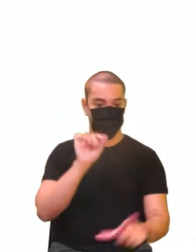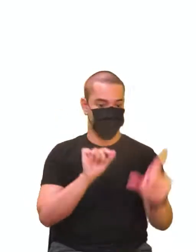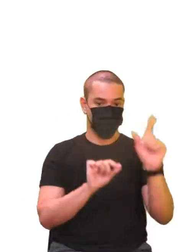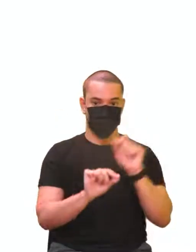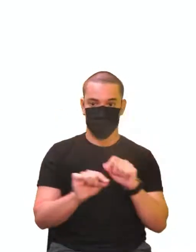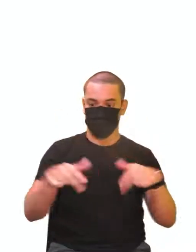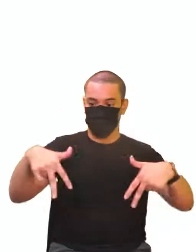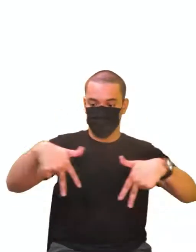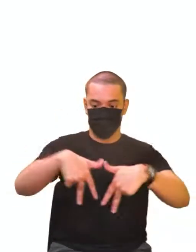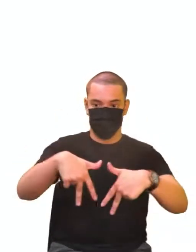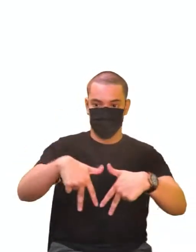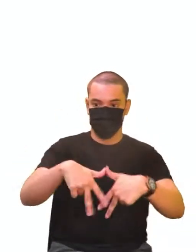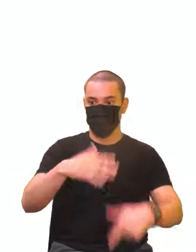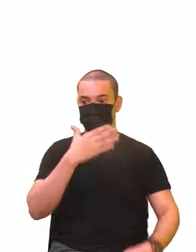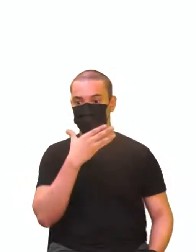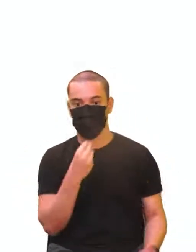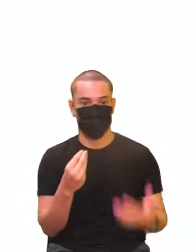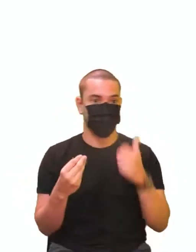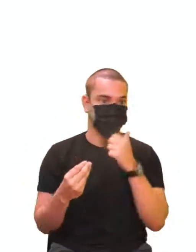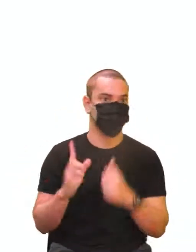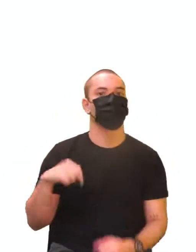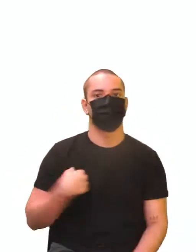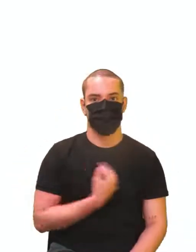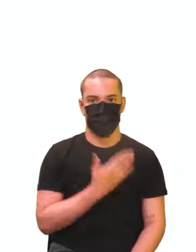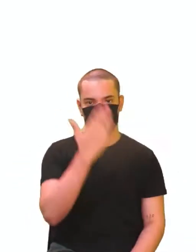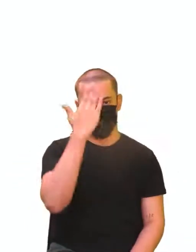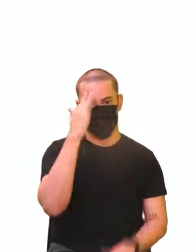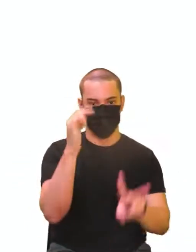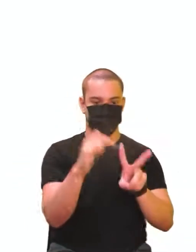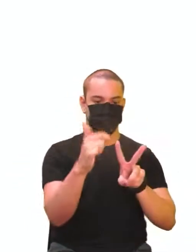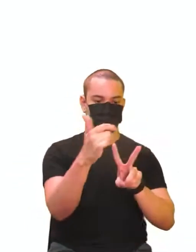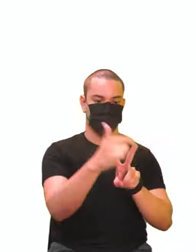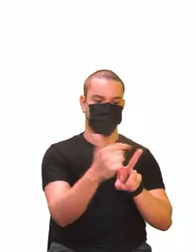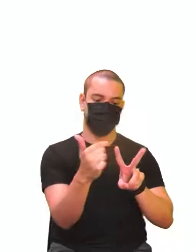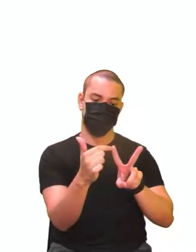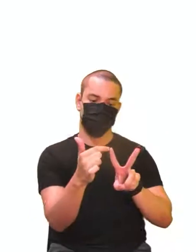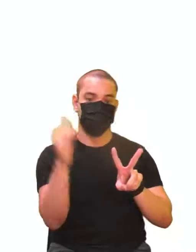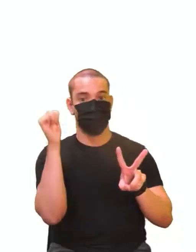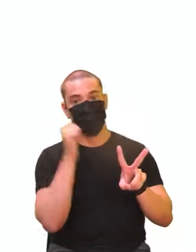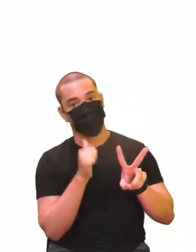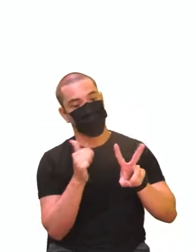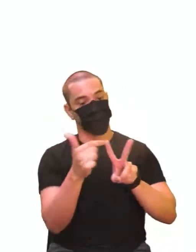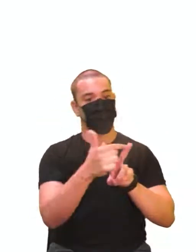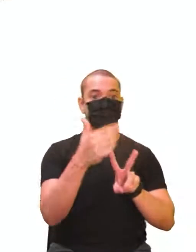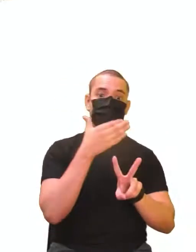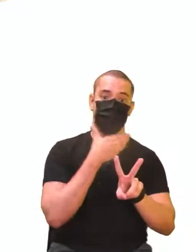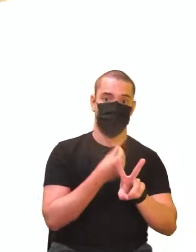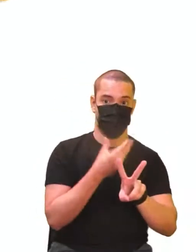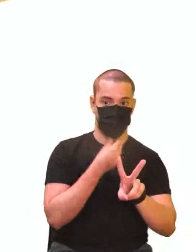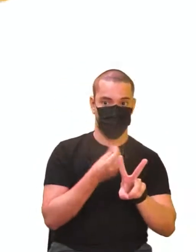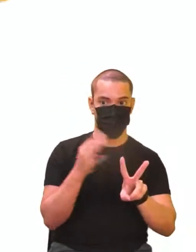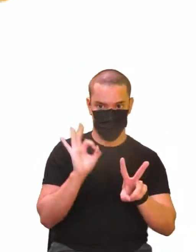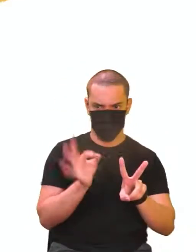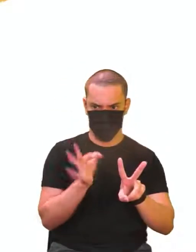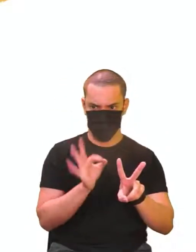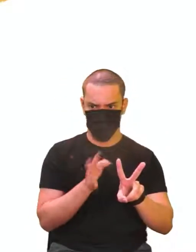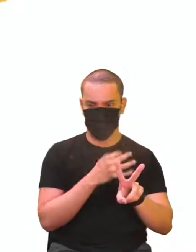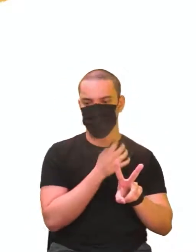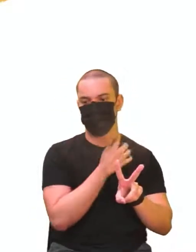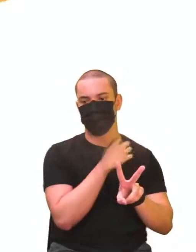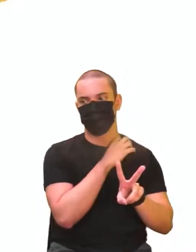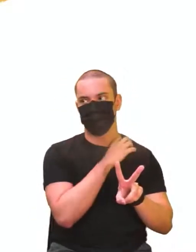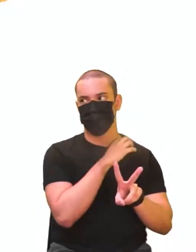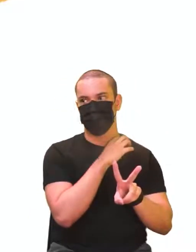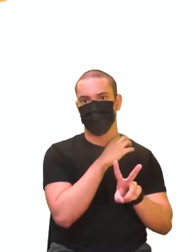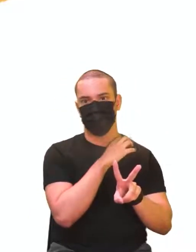sexo. Então a gente sabe que a espécie humana tem o sexo masculino e o sexo feminino, tá bom? Então olha